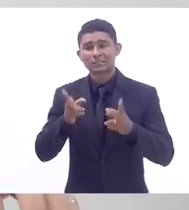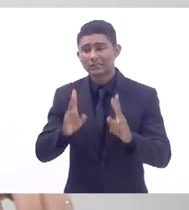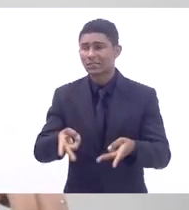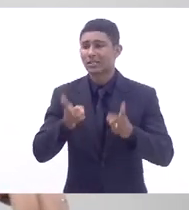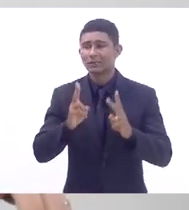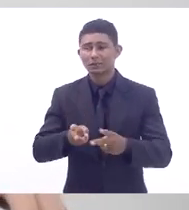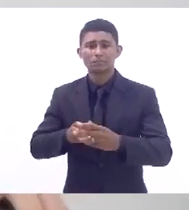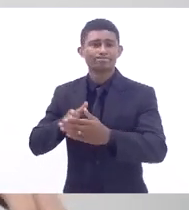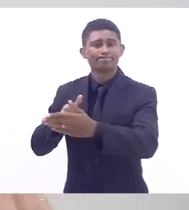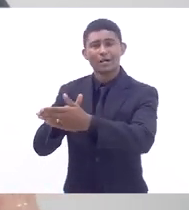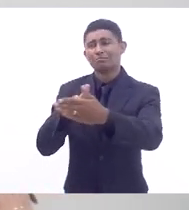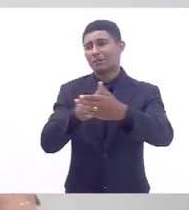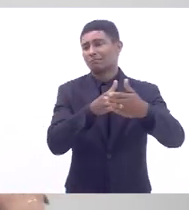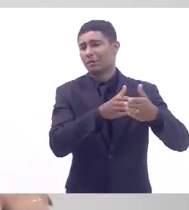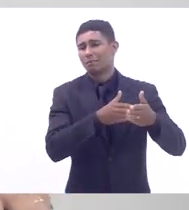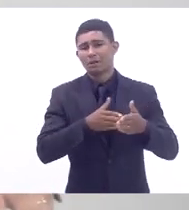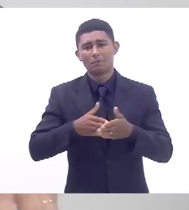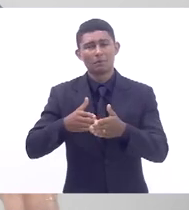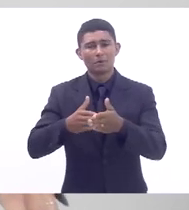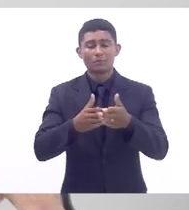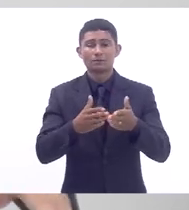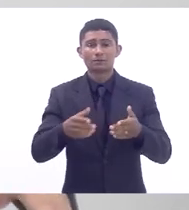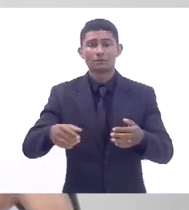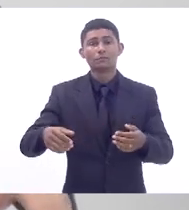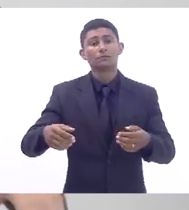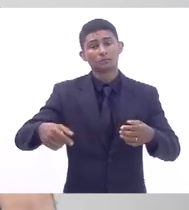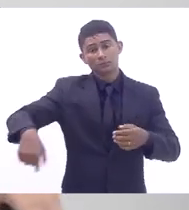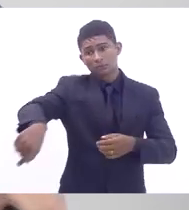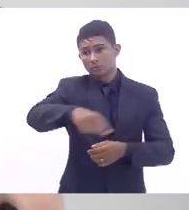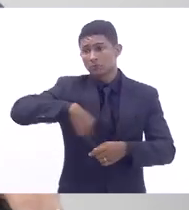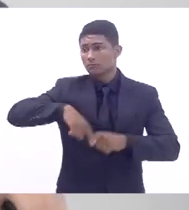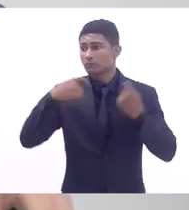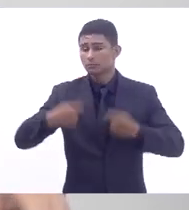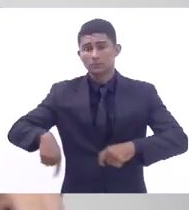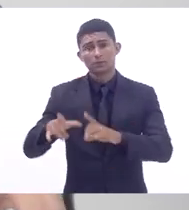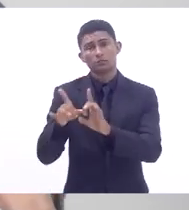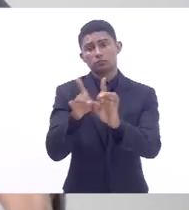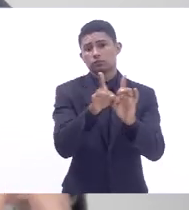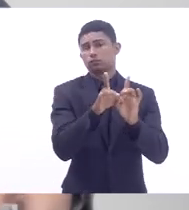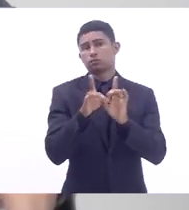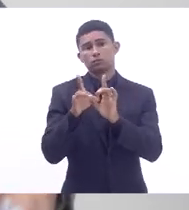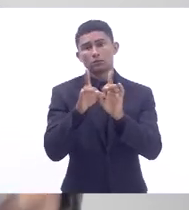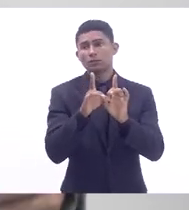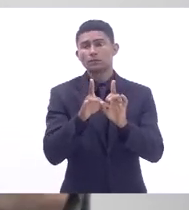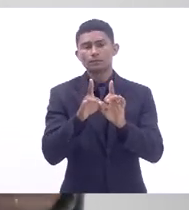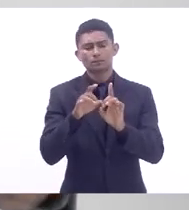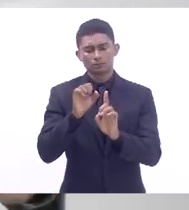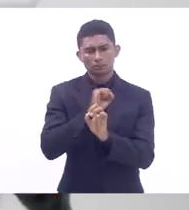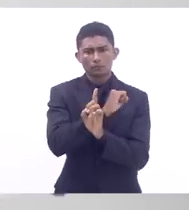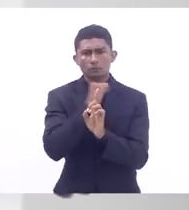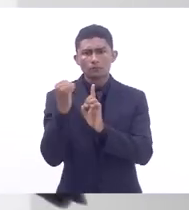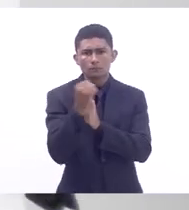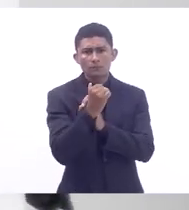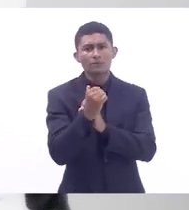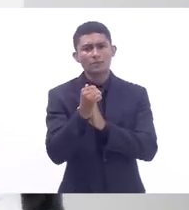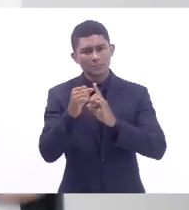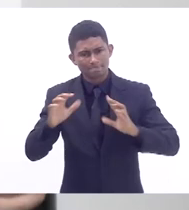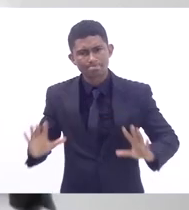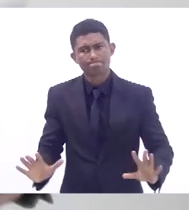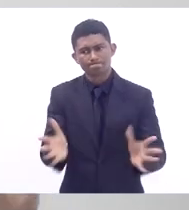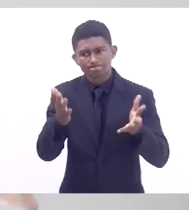a gente voltar a fazer a sua audiência que a gente entende que esse movimento a gente tem que fazer em comum a gente tem que ter pressão social né